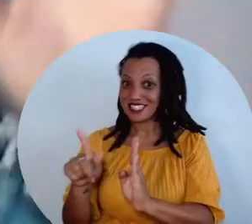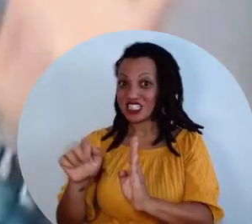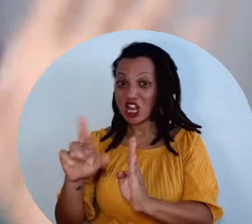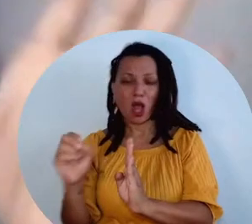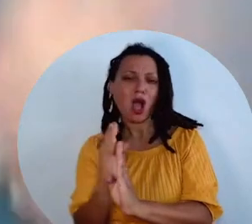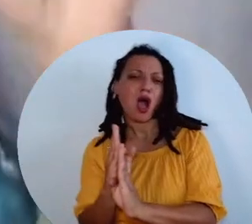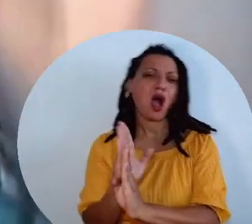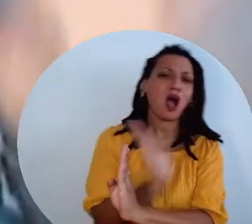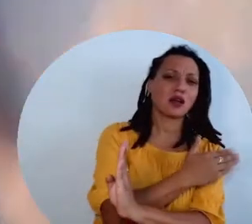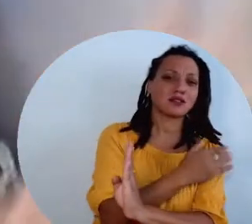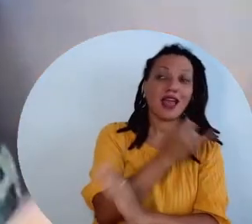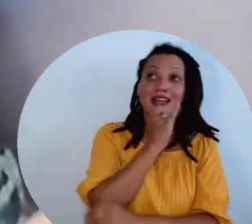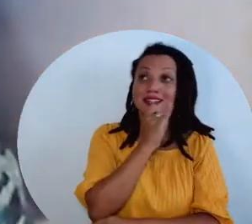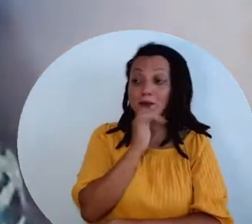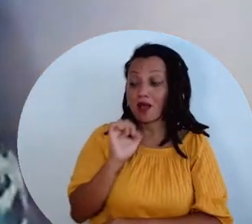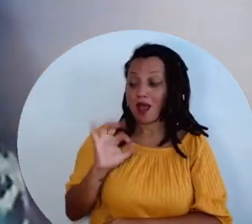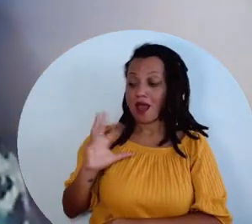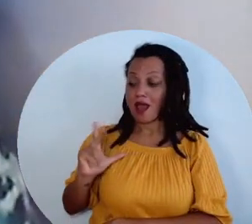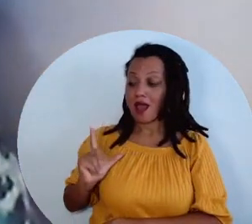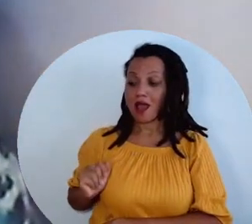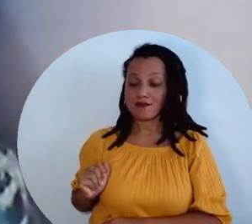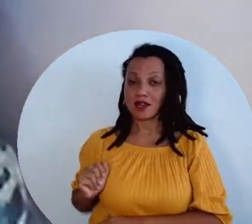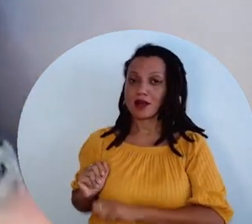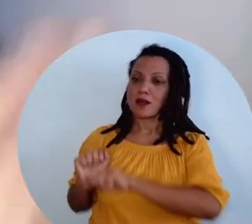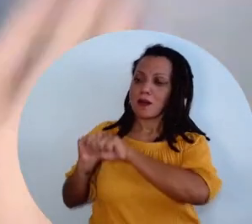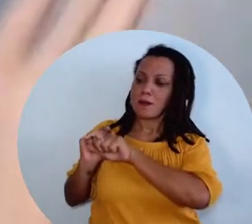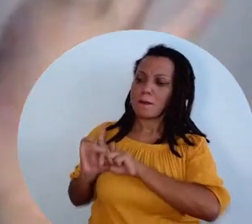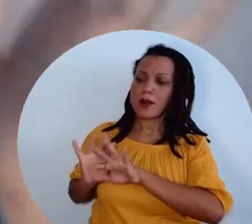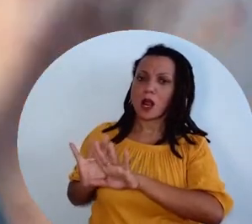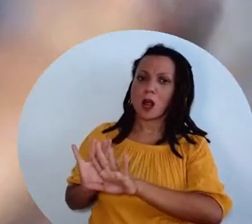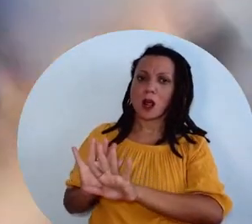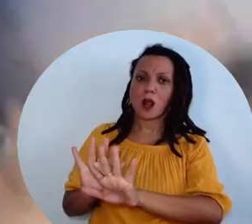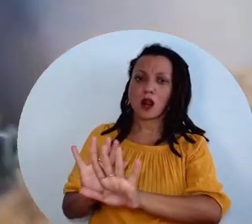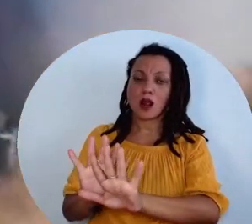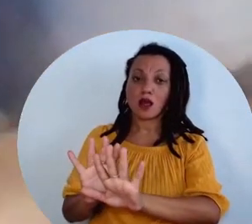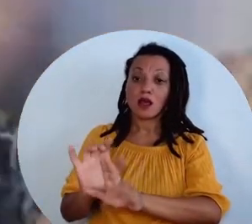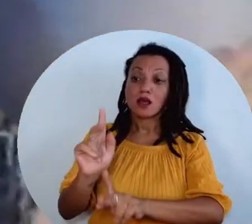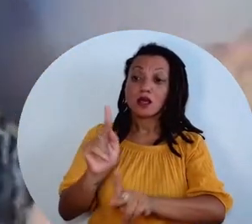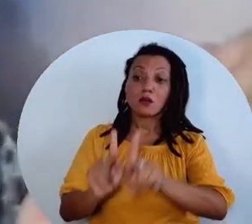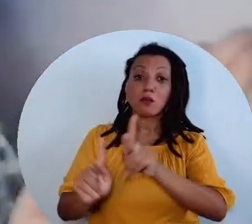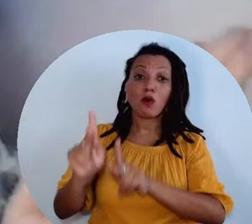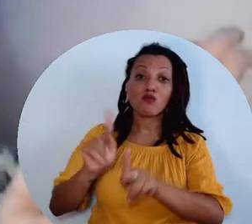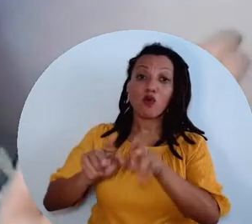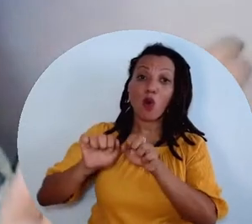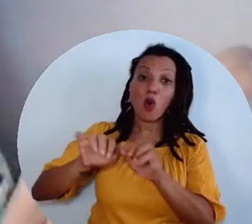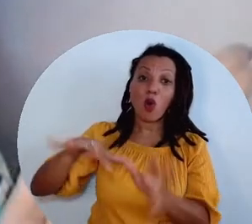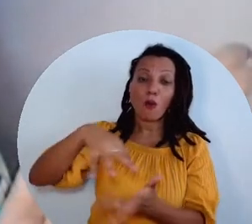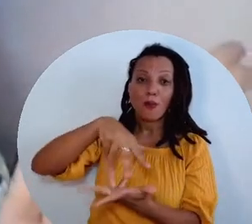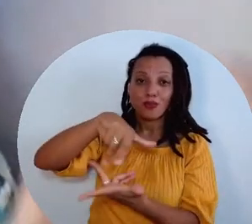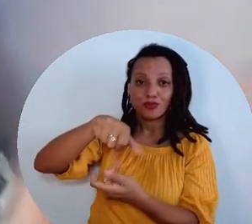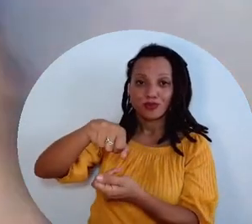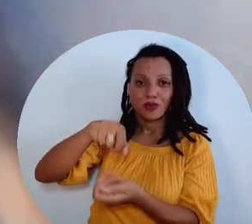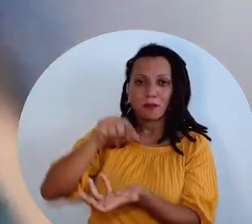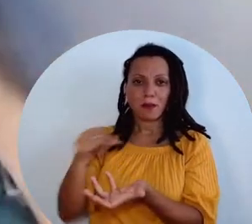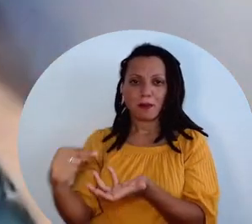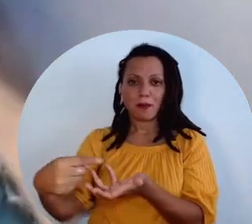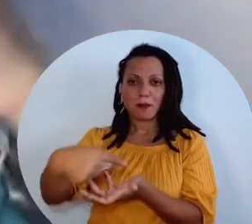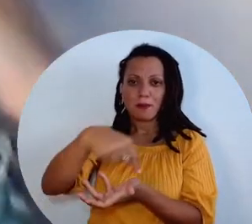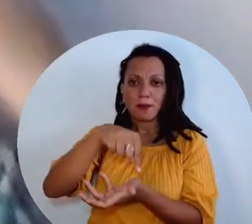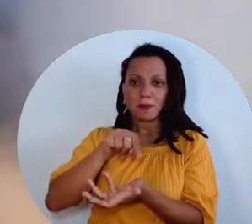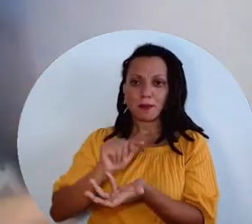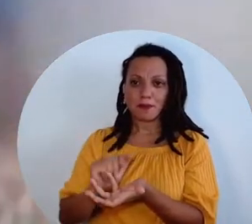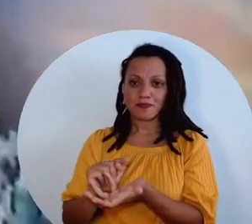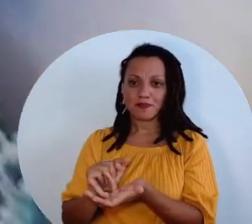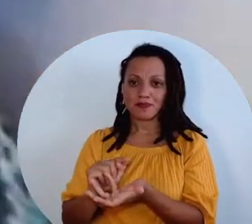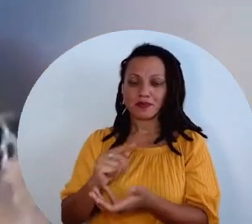que o ser humano saiu de África e começa a povoar o mundo. Né? Então a gente